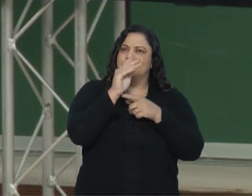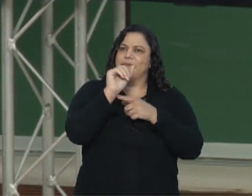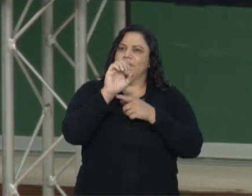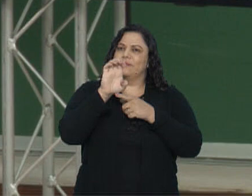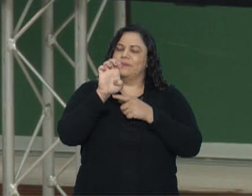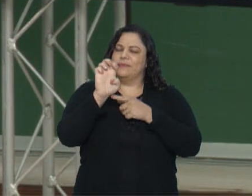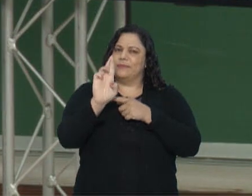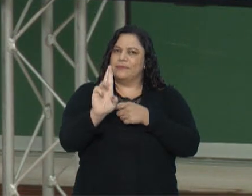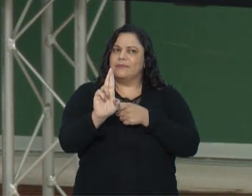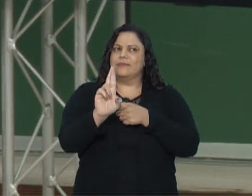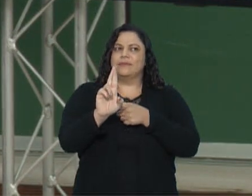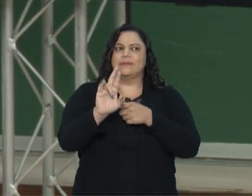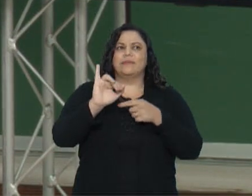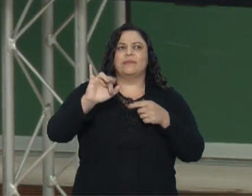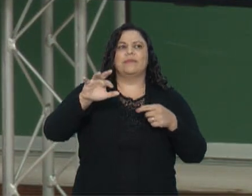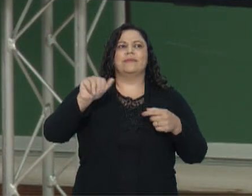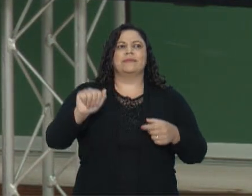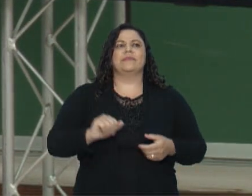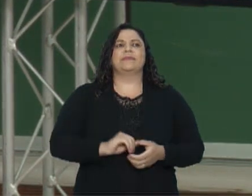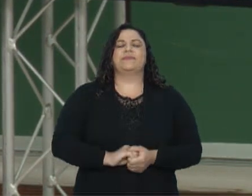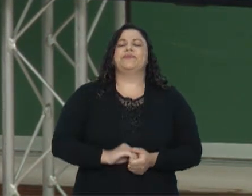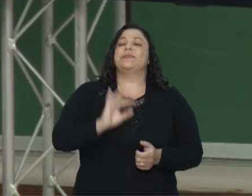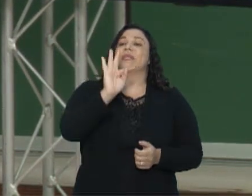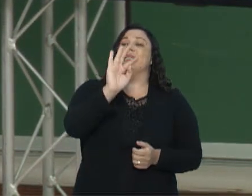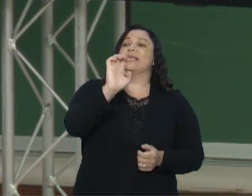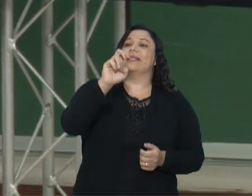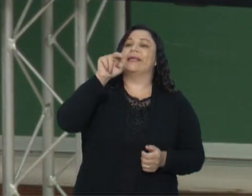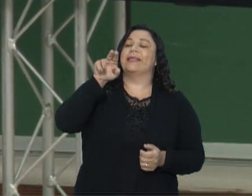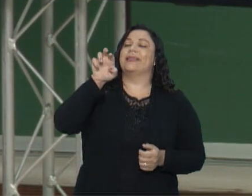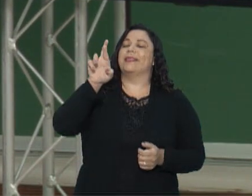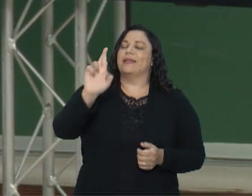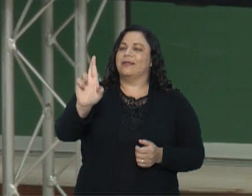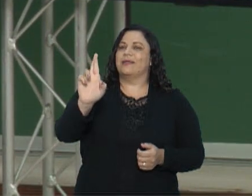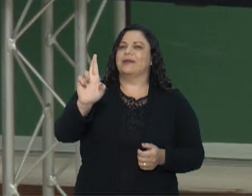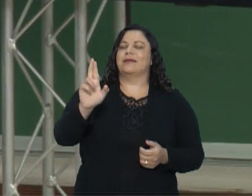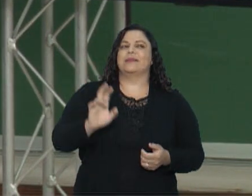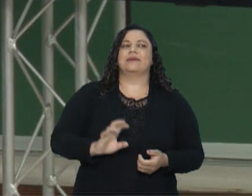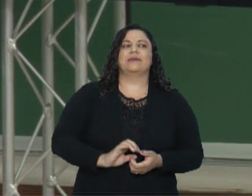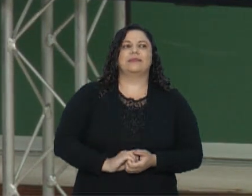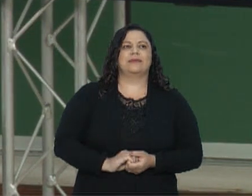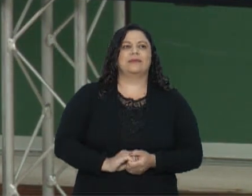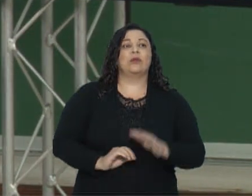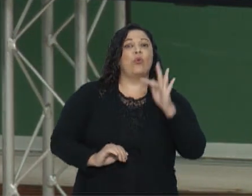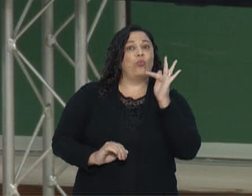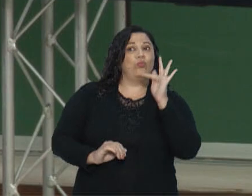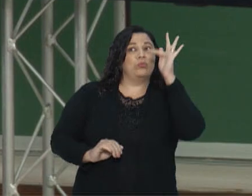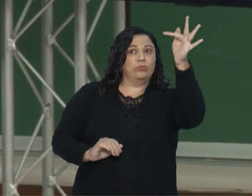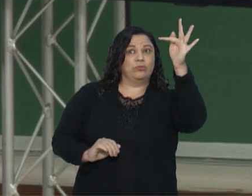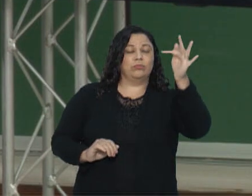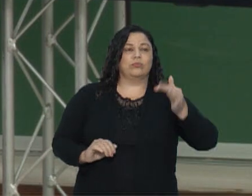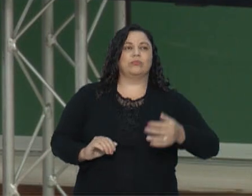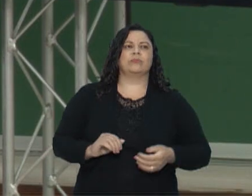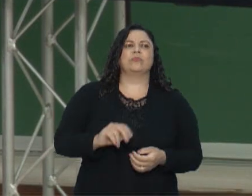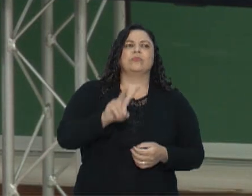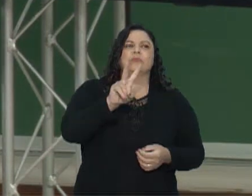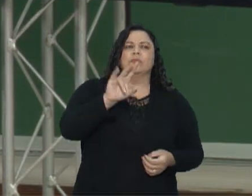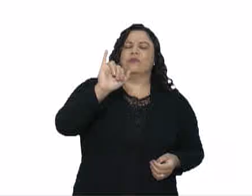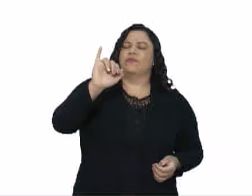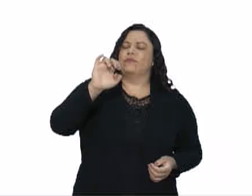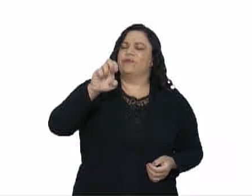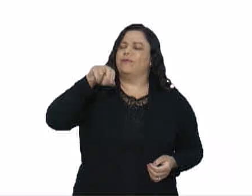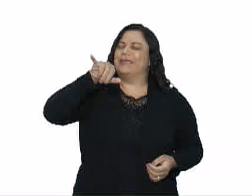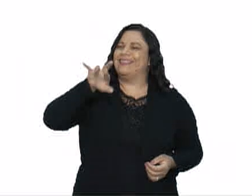R, haria. Tener, olha aqui, ó, DR, tendria, como do futuro. E o venir, com